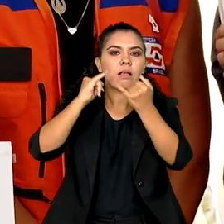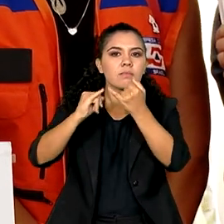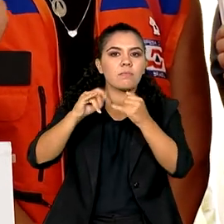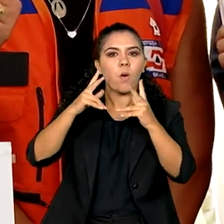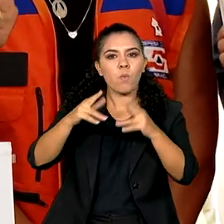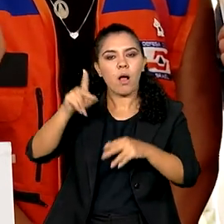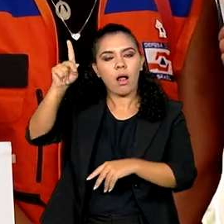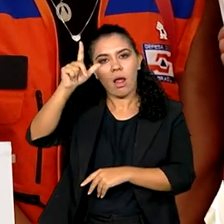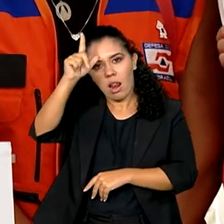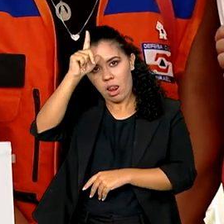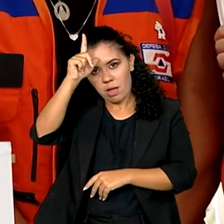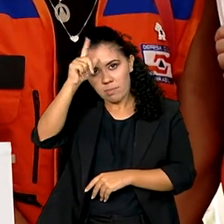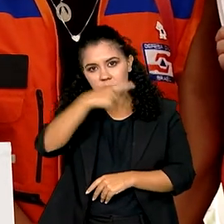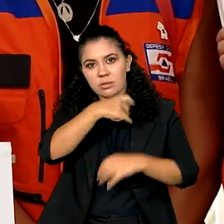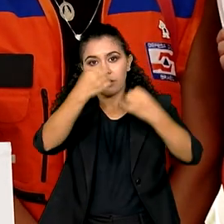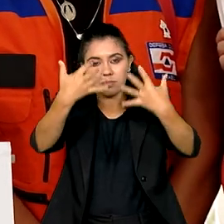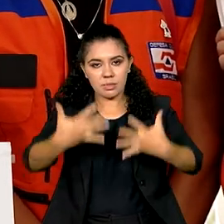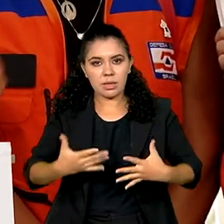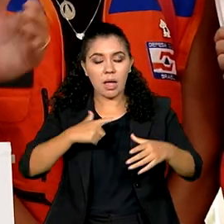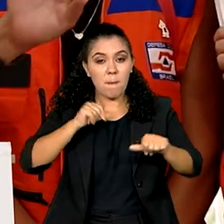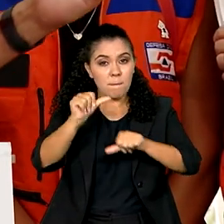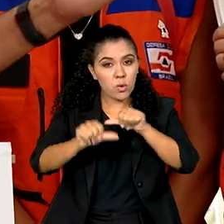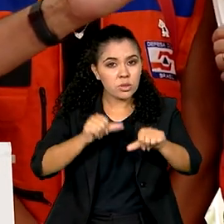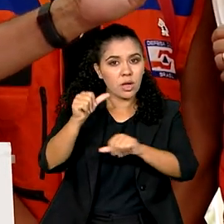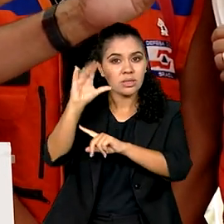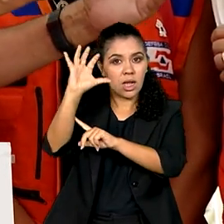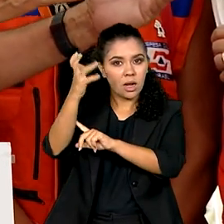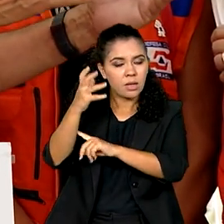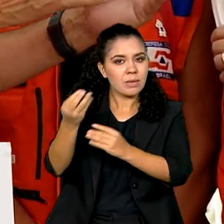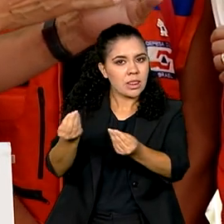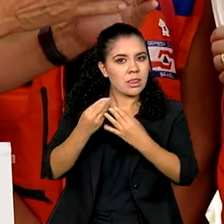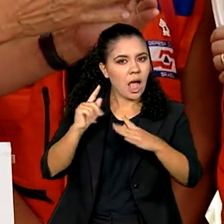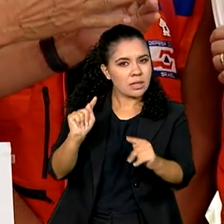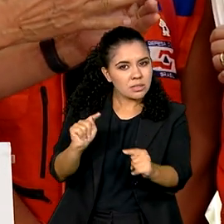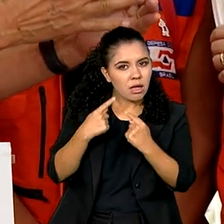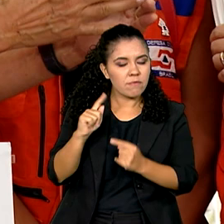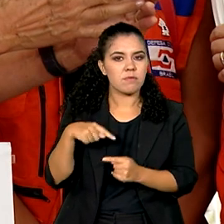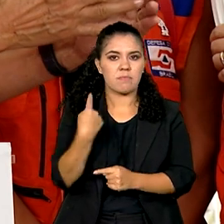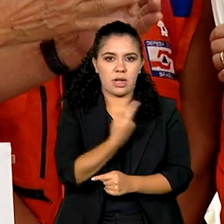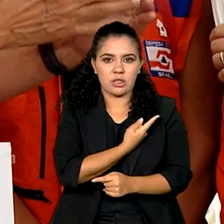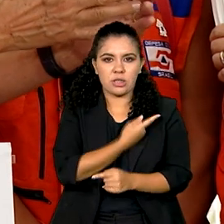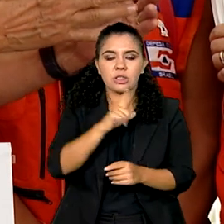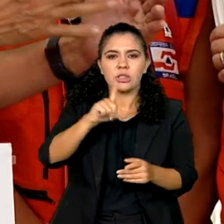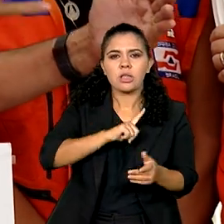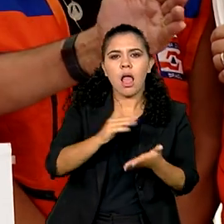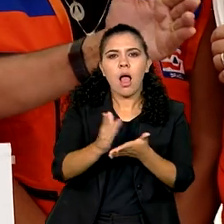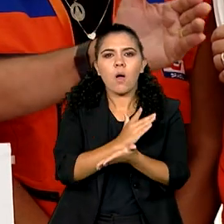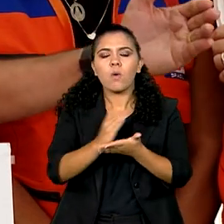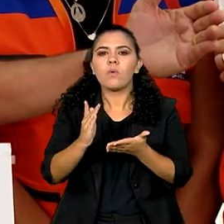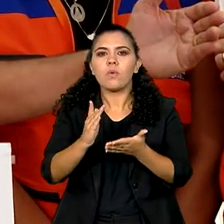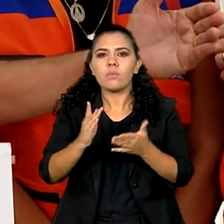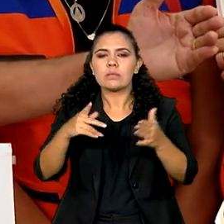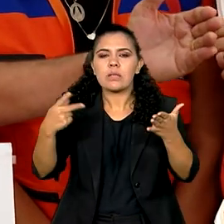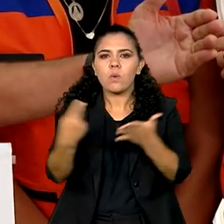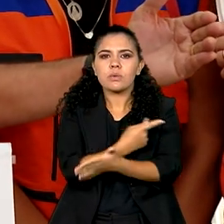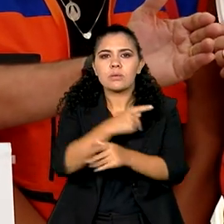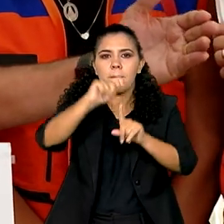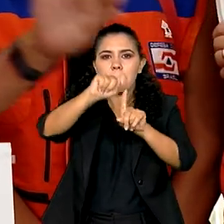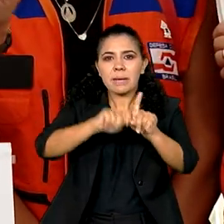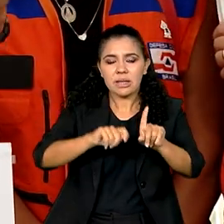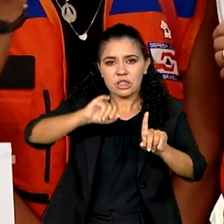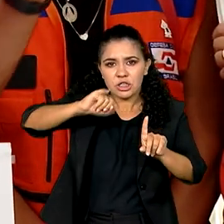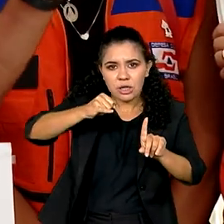mudanças climáticas estão aí desafiando. O que nós tínhamos de evento que começava em janeiro ou em dezembro, que ia até junho,